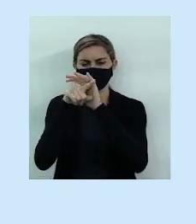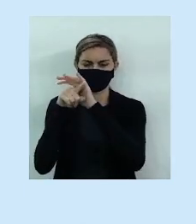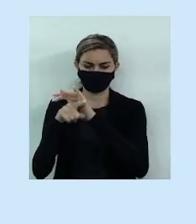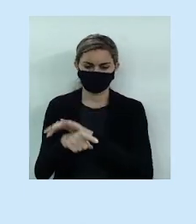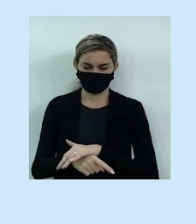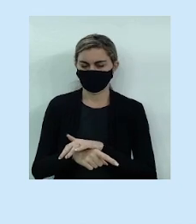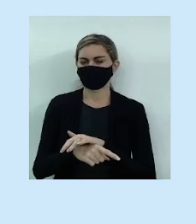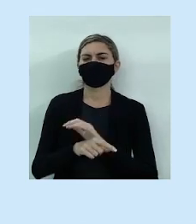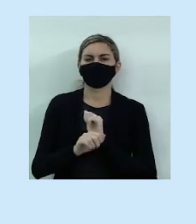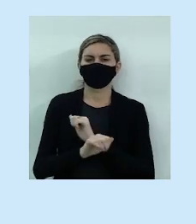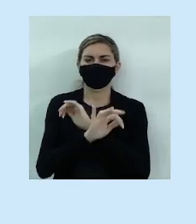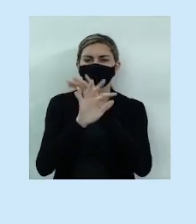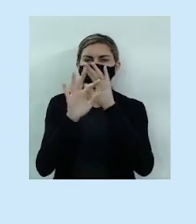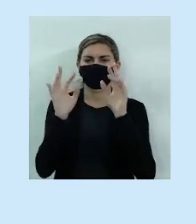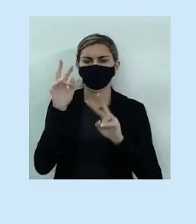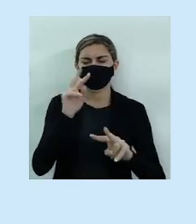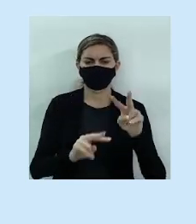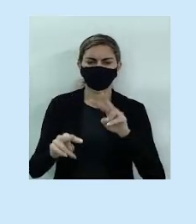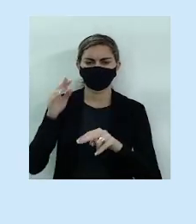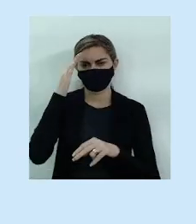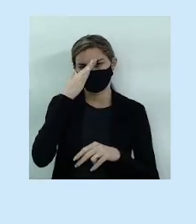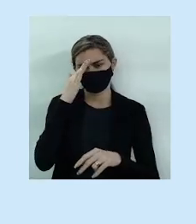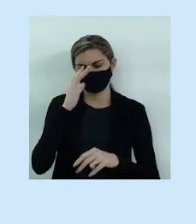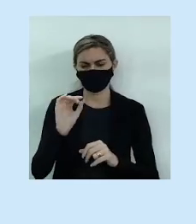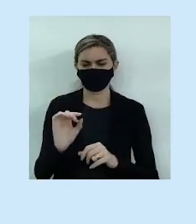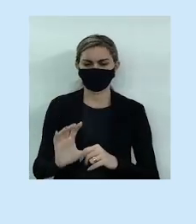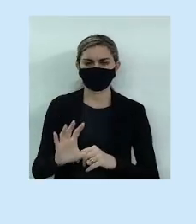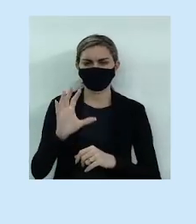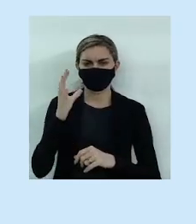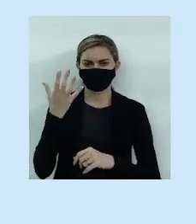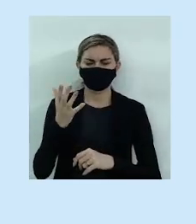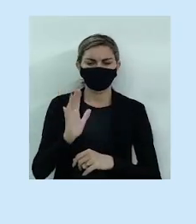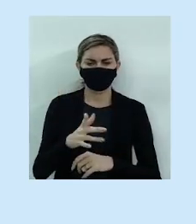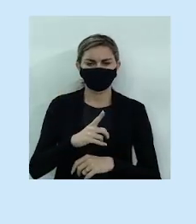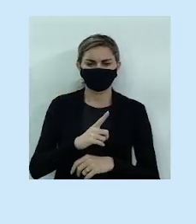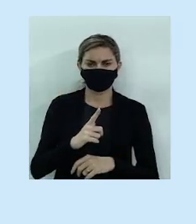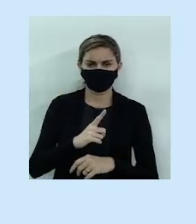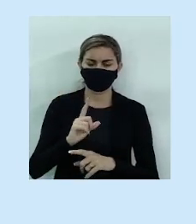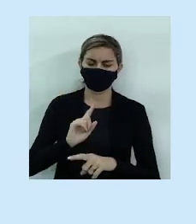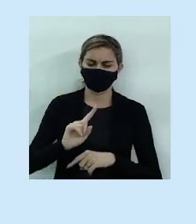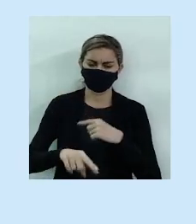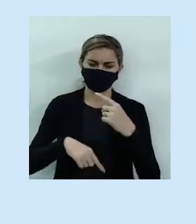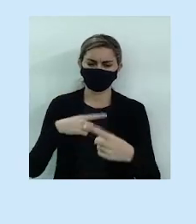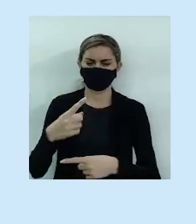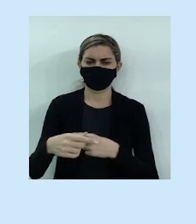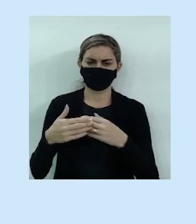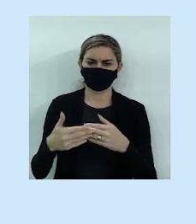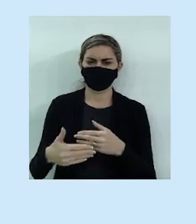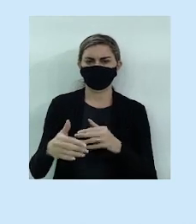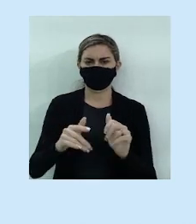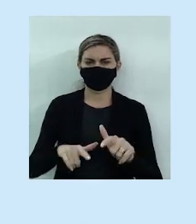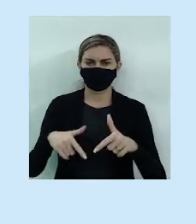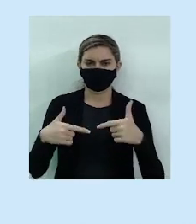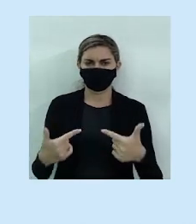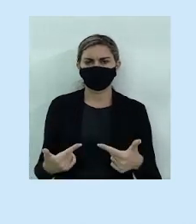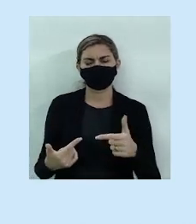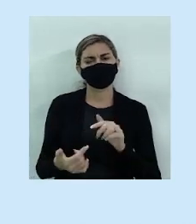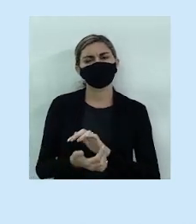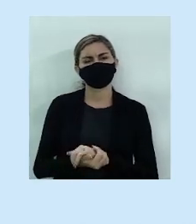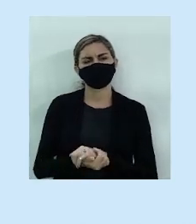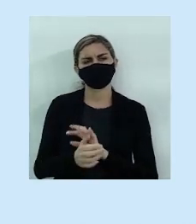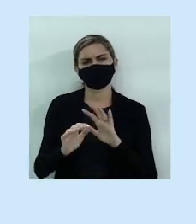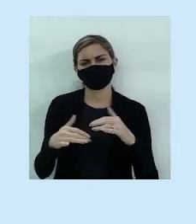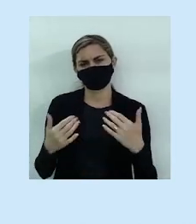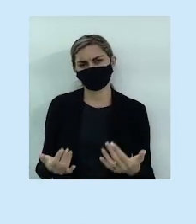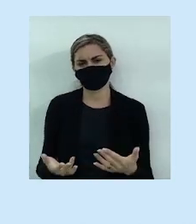realmente ampliar o nosso olhar, entender o que é que acontece, o que é que já existe e depois partir para a ação, né?